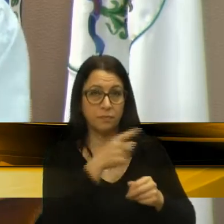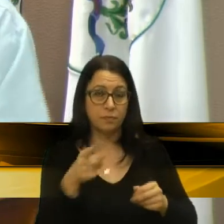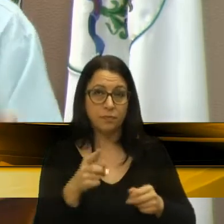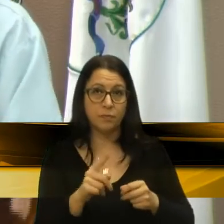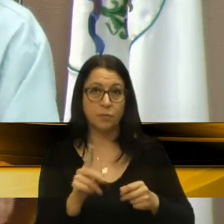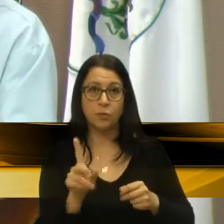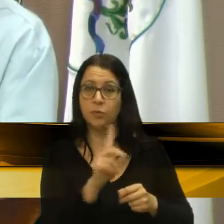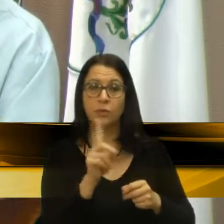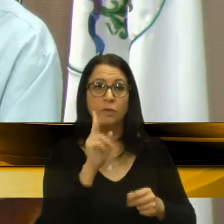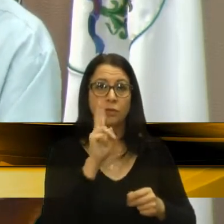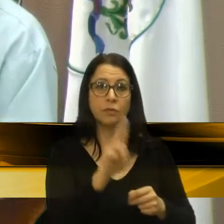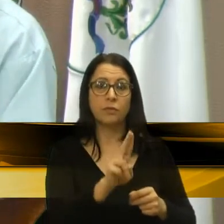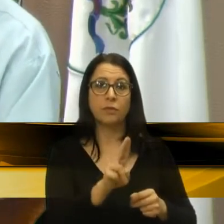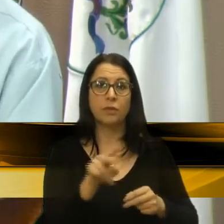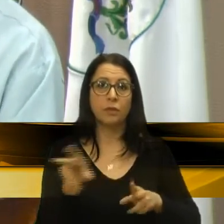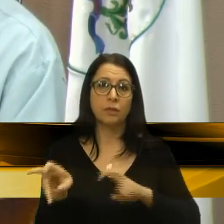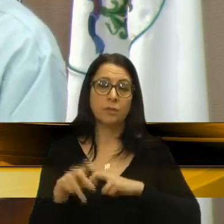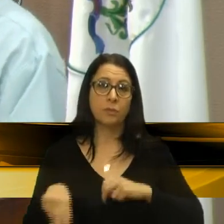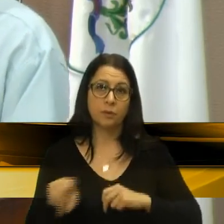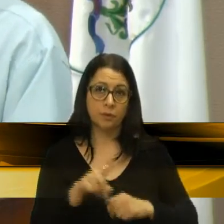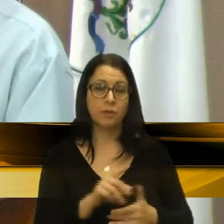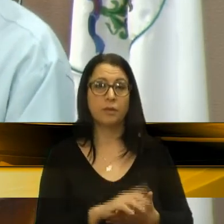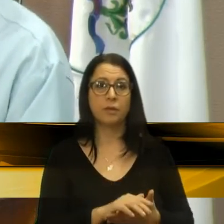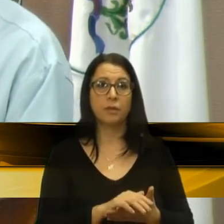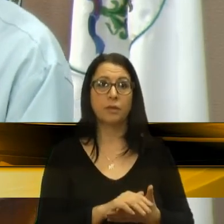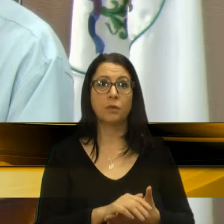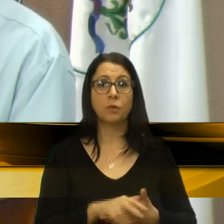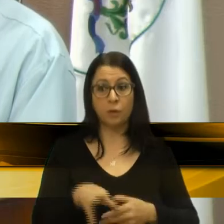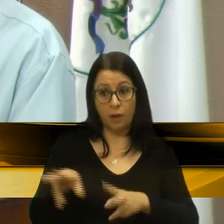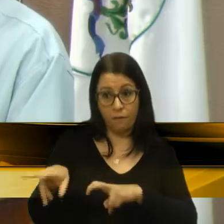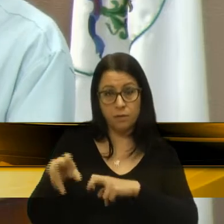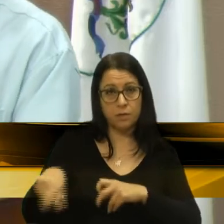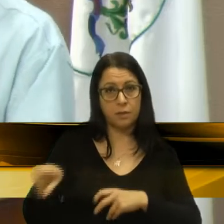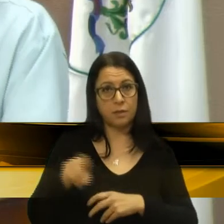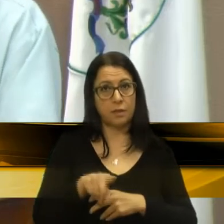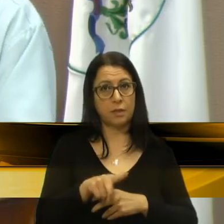que não pega no meio rural o produtor hall na fazenda